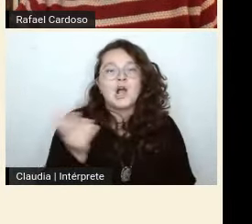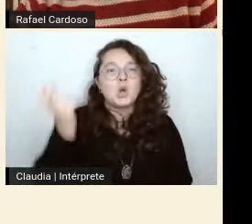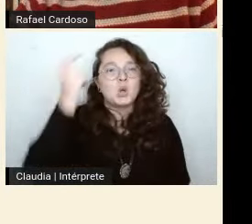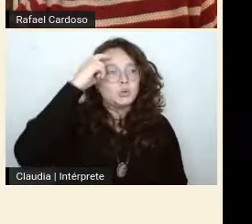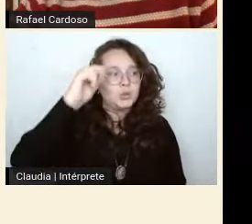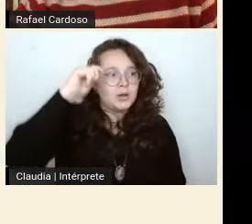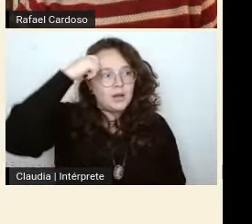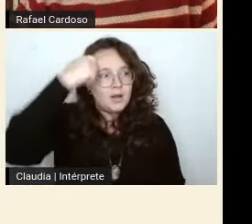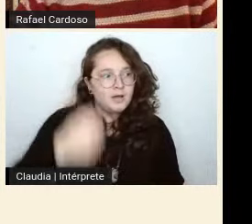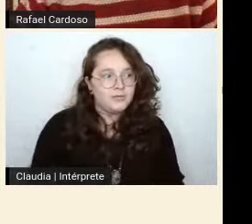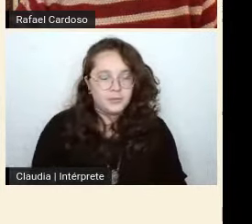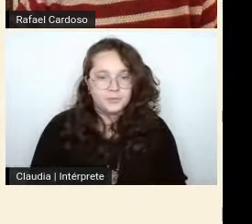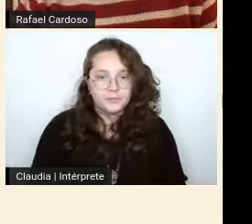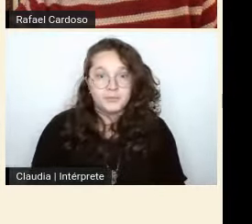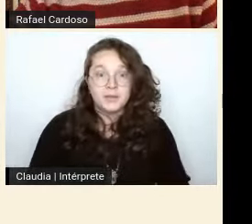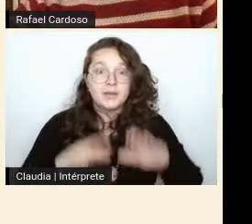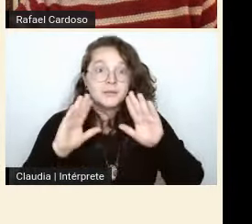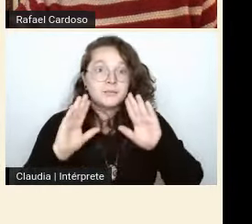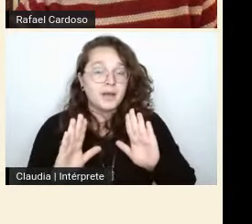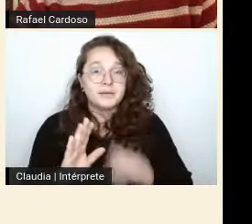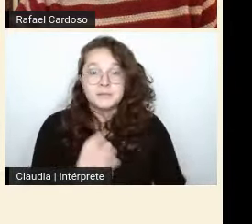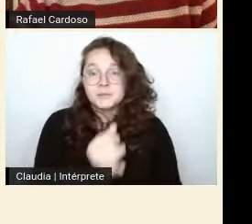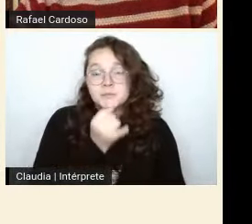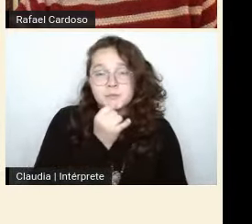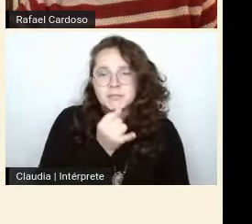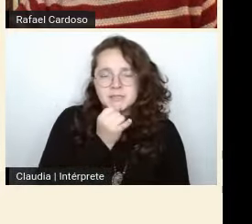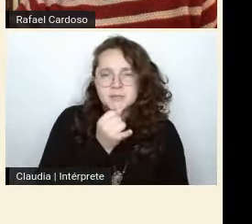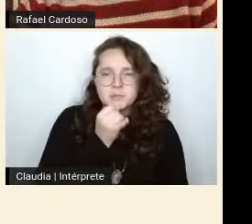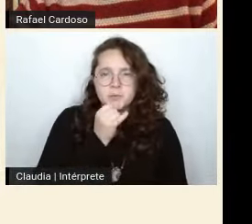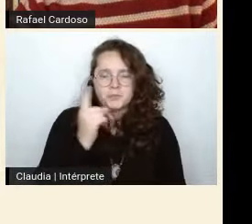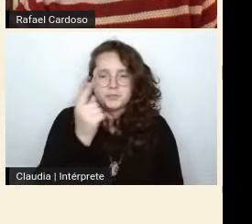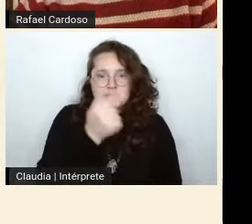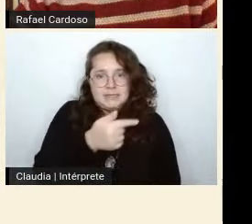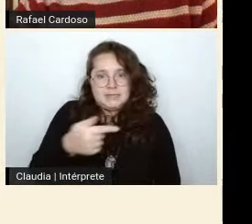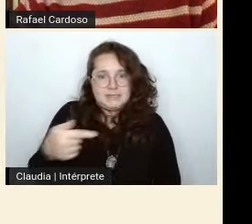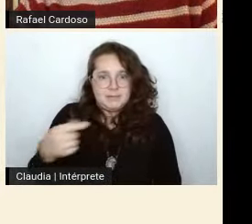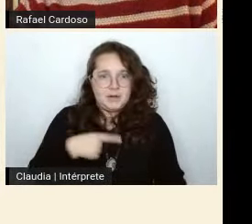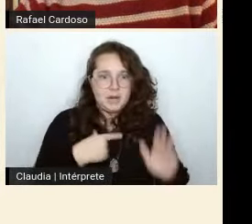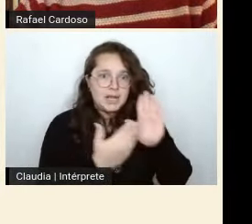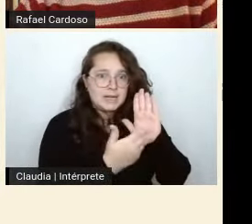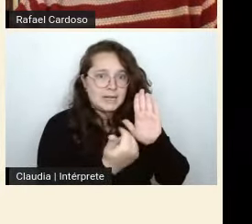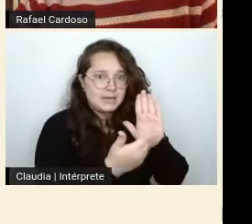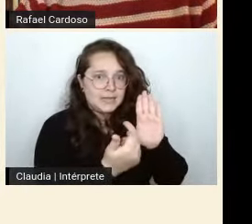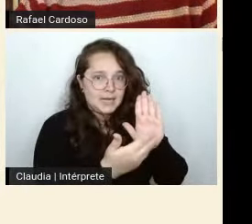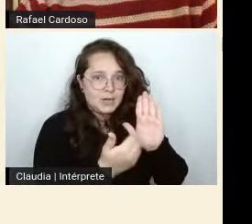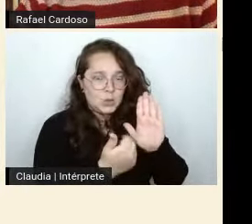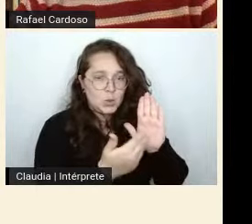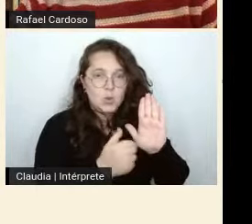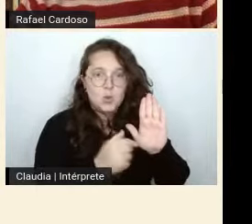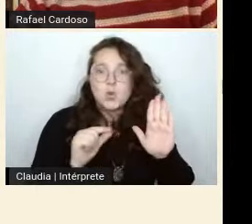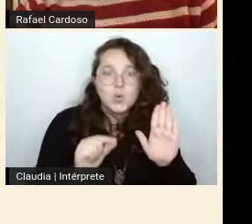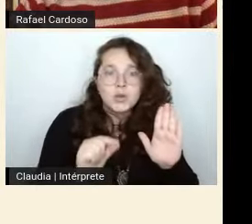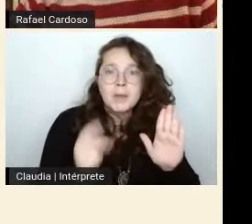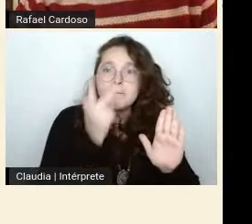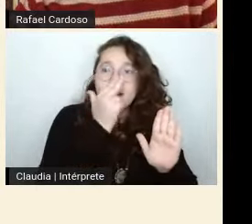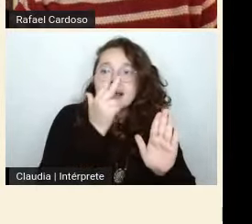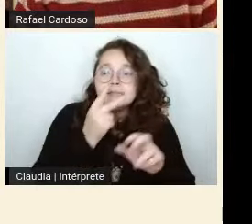à afro-brasilidade no catálogo da semana ou em sua programação, vai sair de mãos praticamente